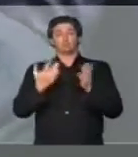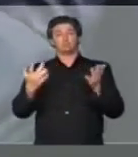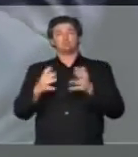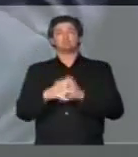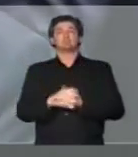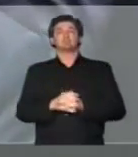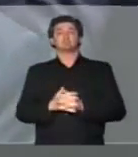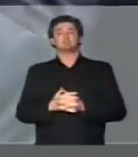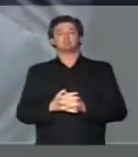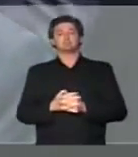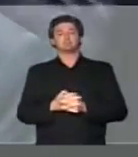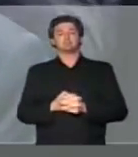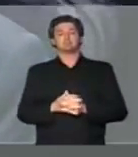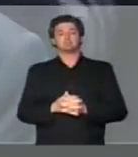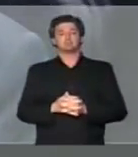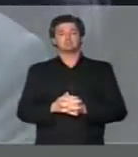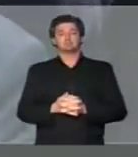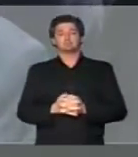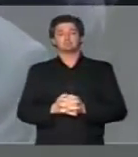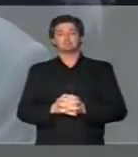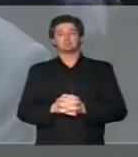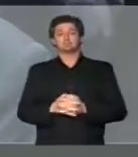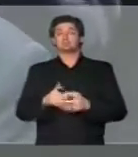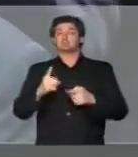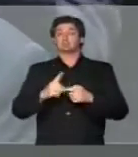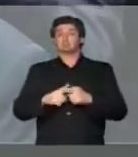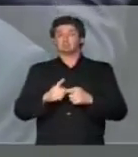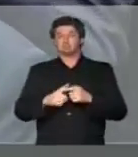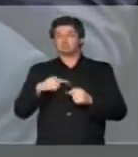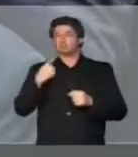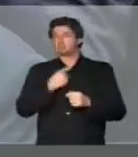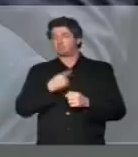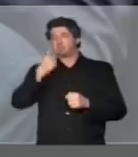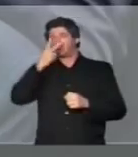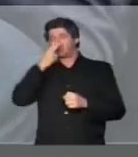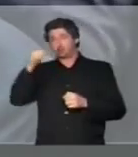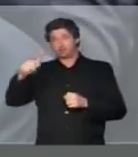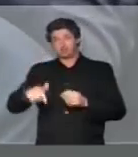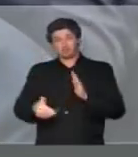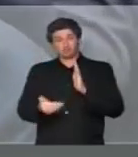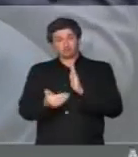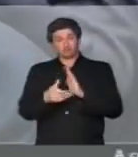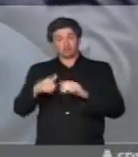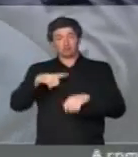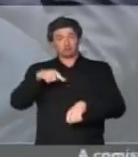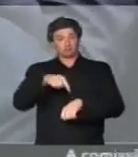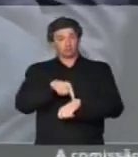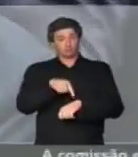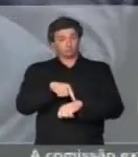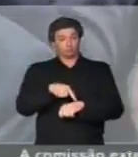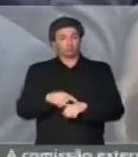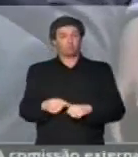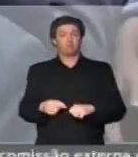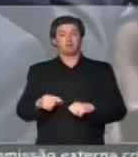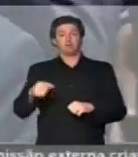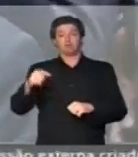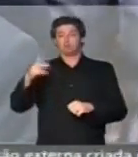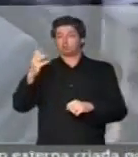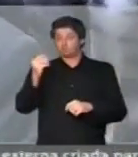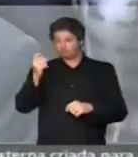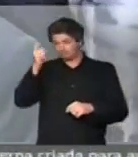em obstrução, porque entendemos que a Câmara vive tempos de